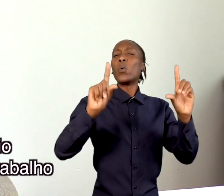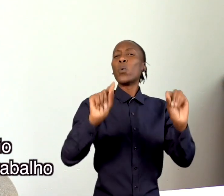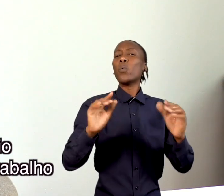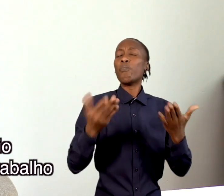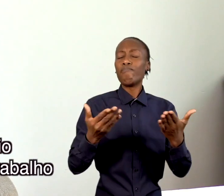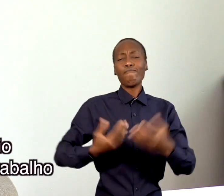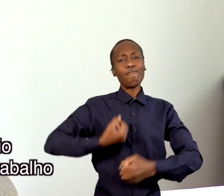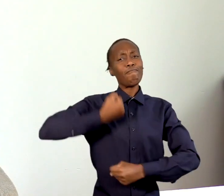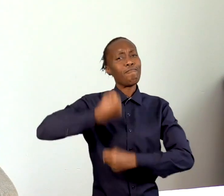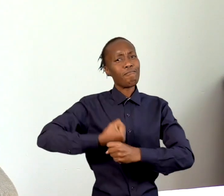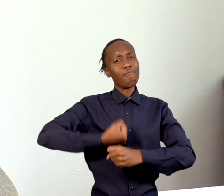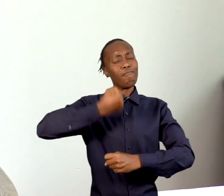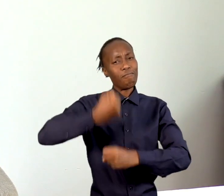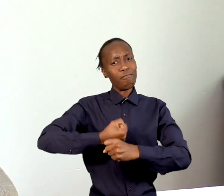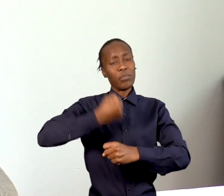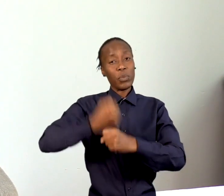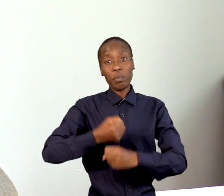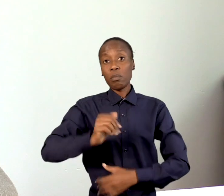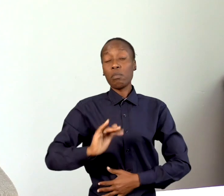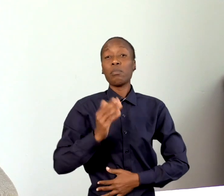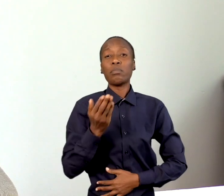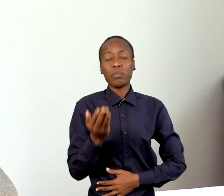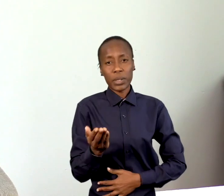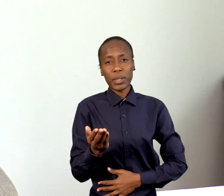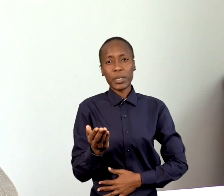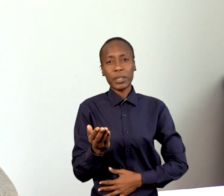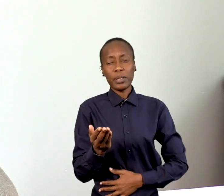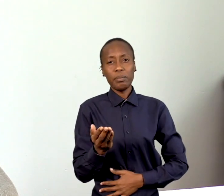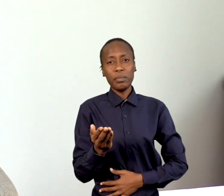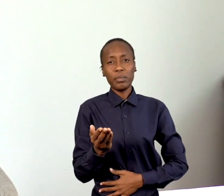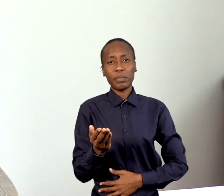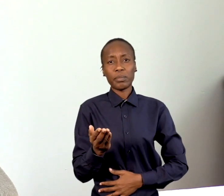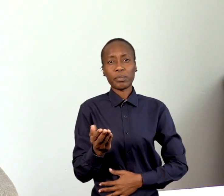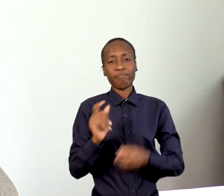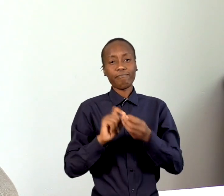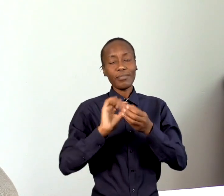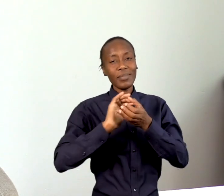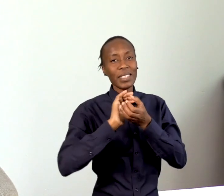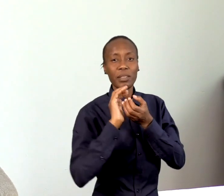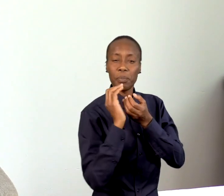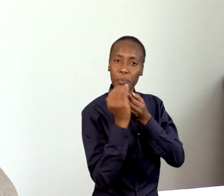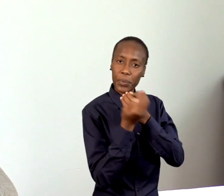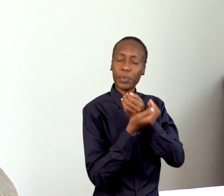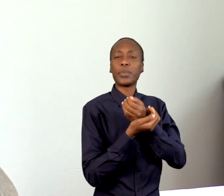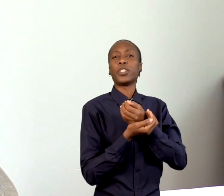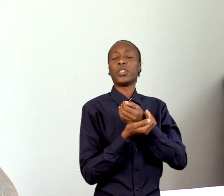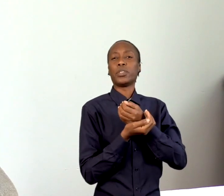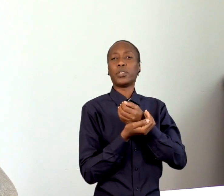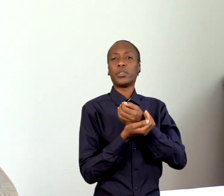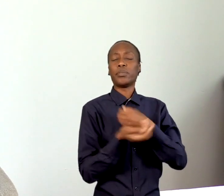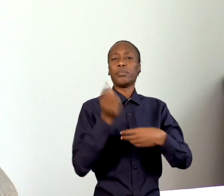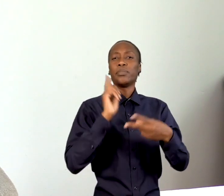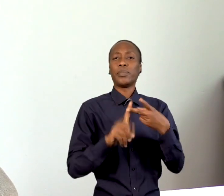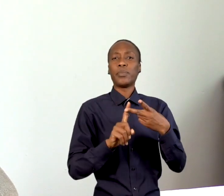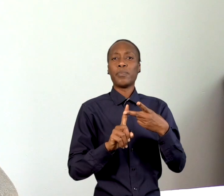esse trabalho no sentido de reservar o